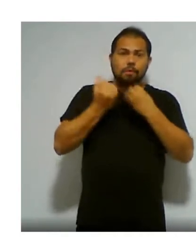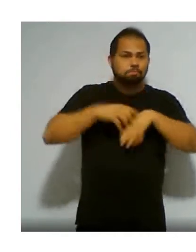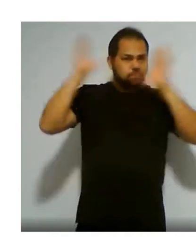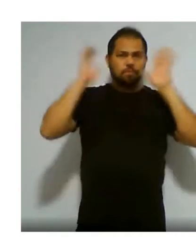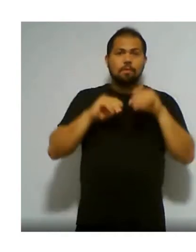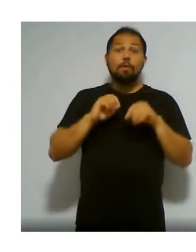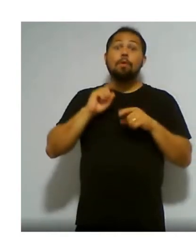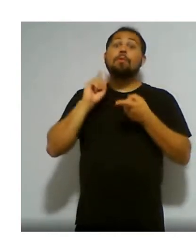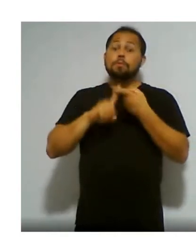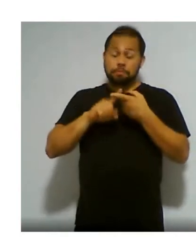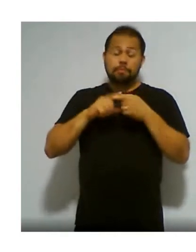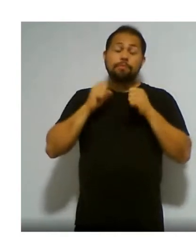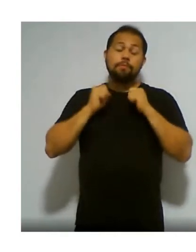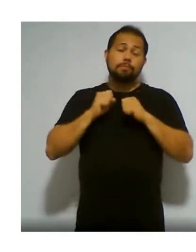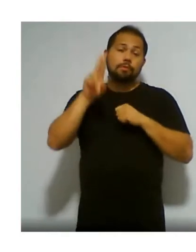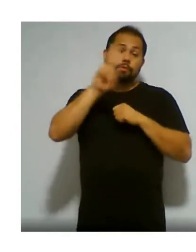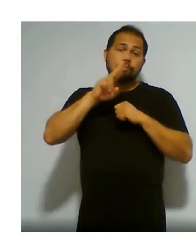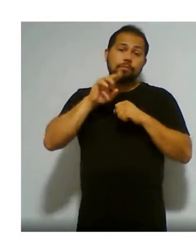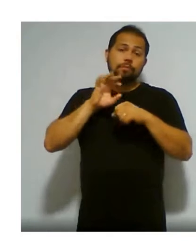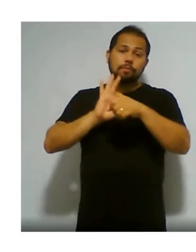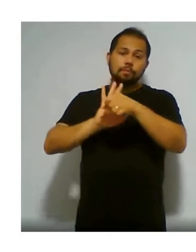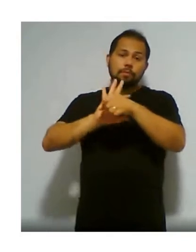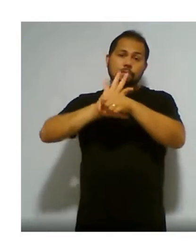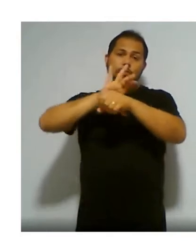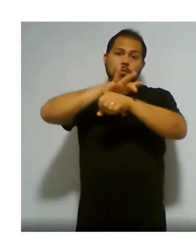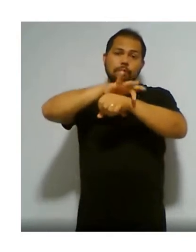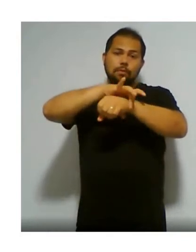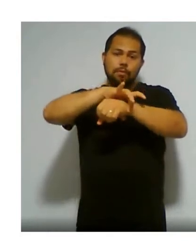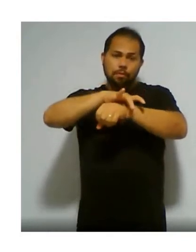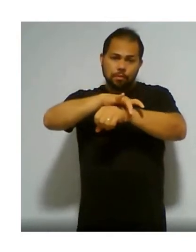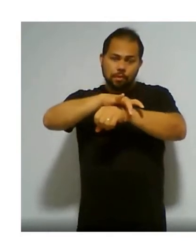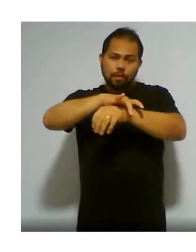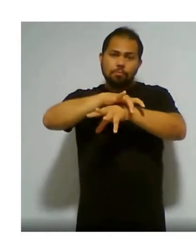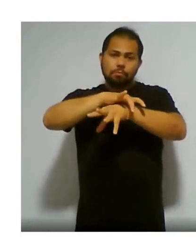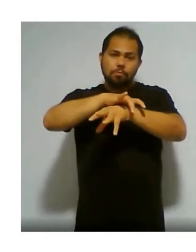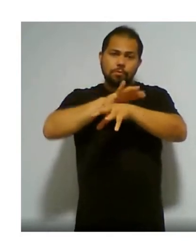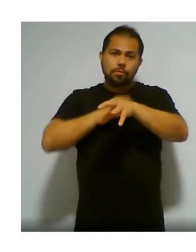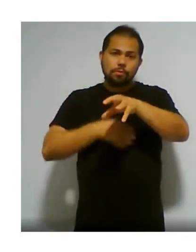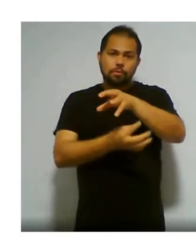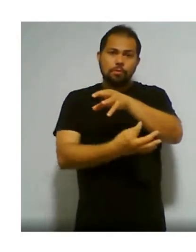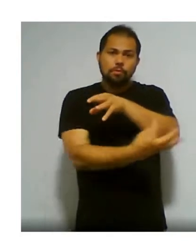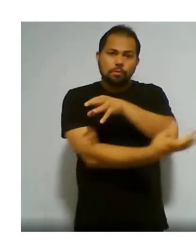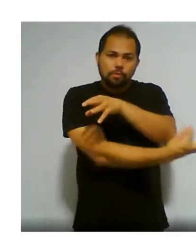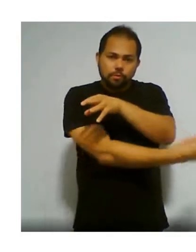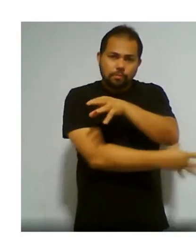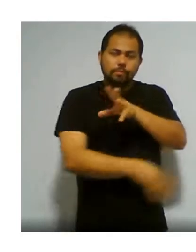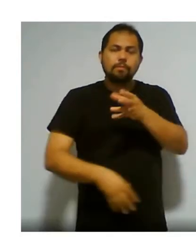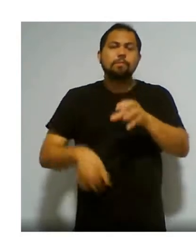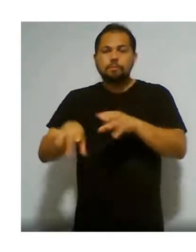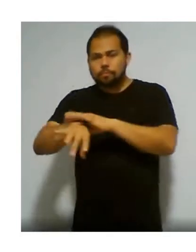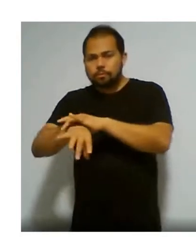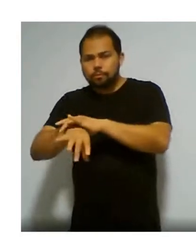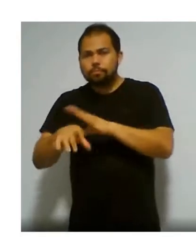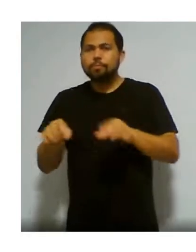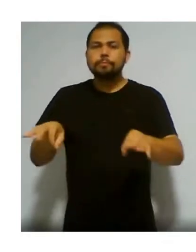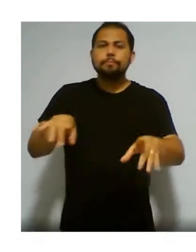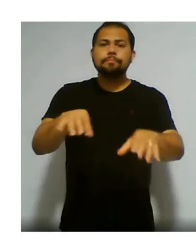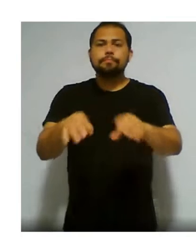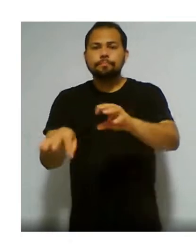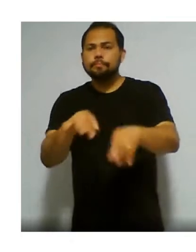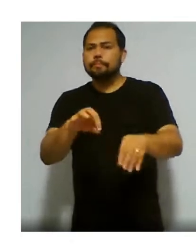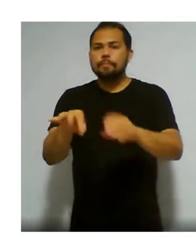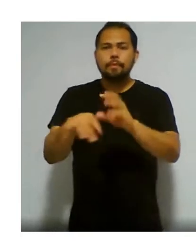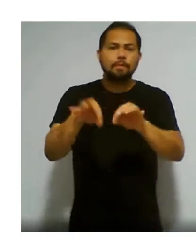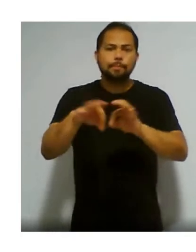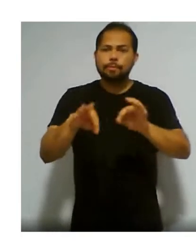antiestática e você eliminar do seu corpo toda a carga elétrica acumulada, e aí sim você vai conseguir pegar nos componentes, fazer